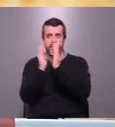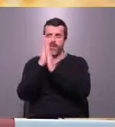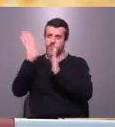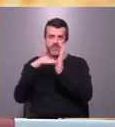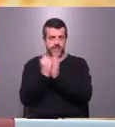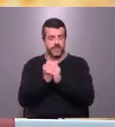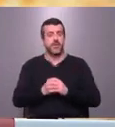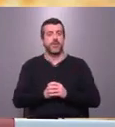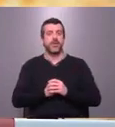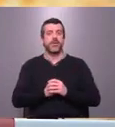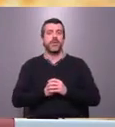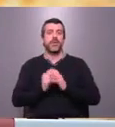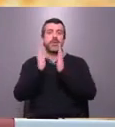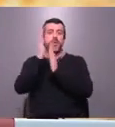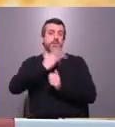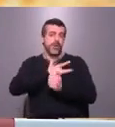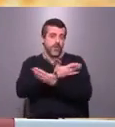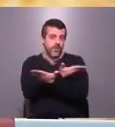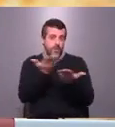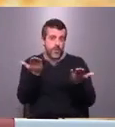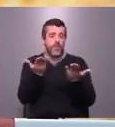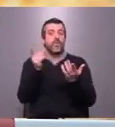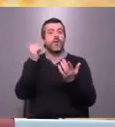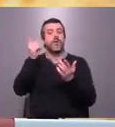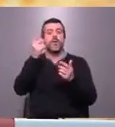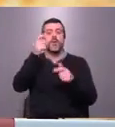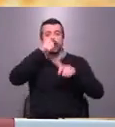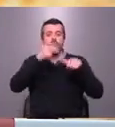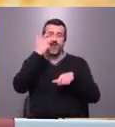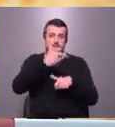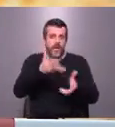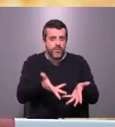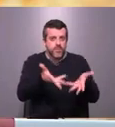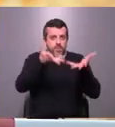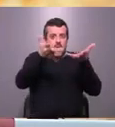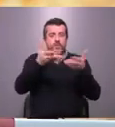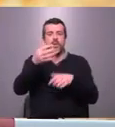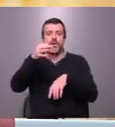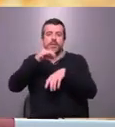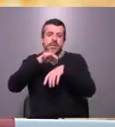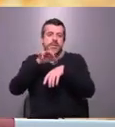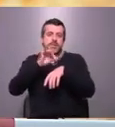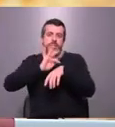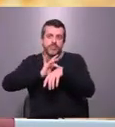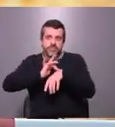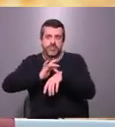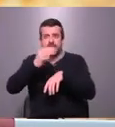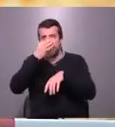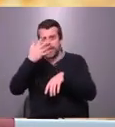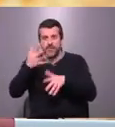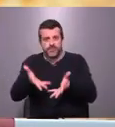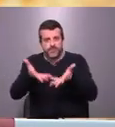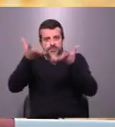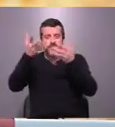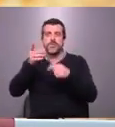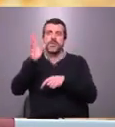Somos amados por Deus, Ele que levanta os fracos, que fortalece os frágeis, que vem ao nosso encontro